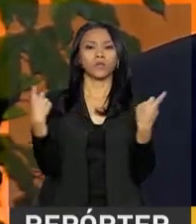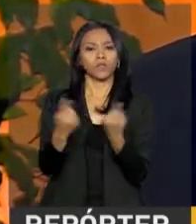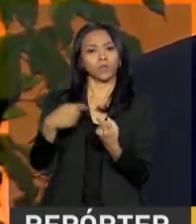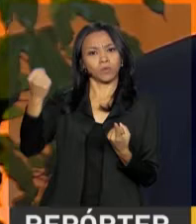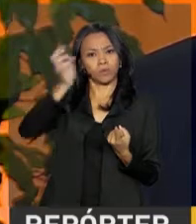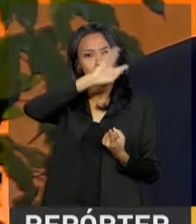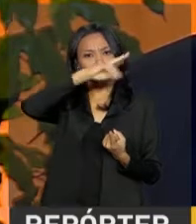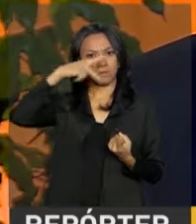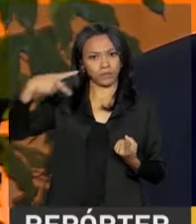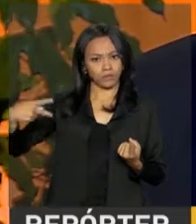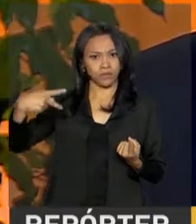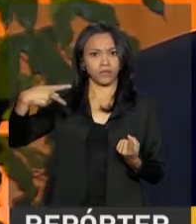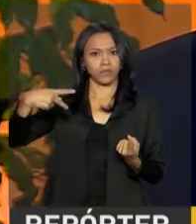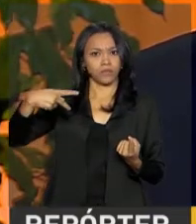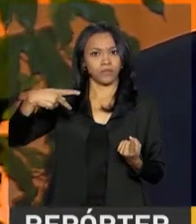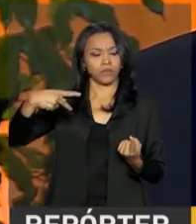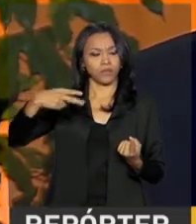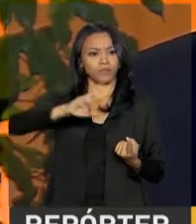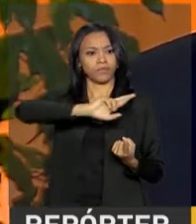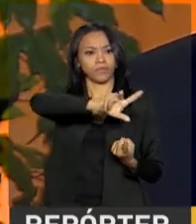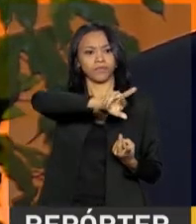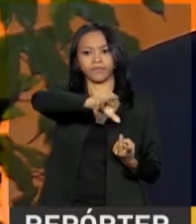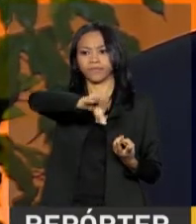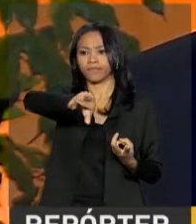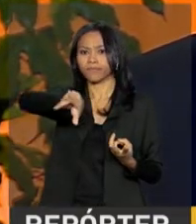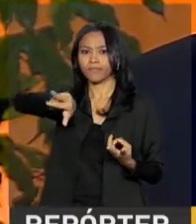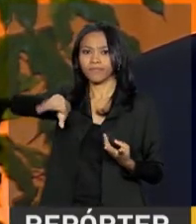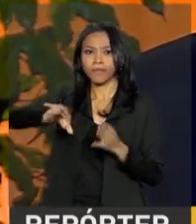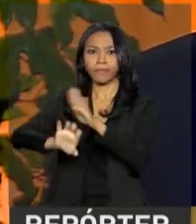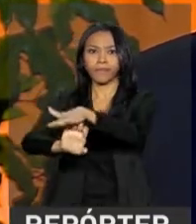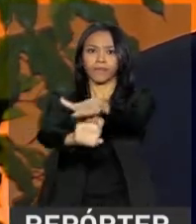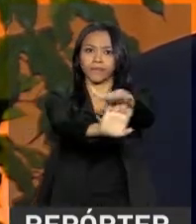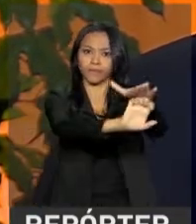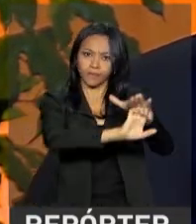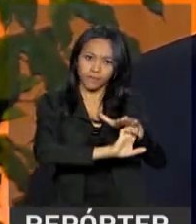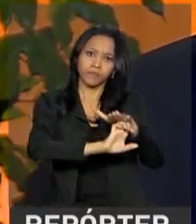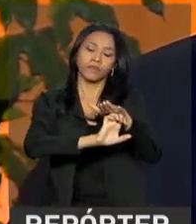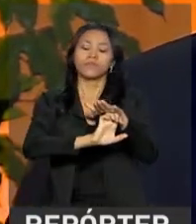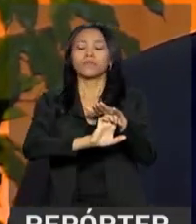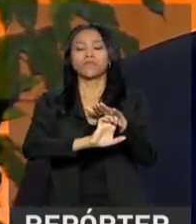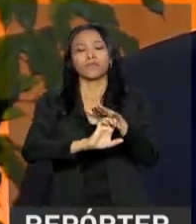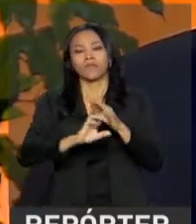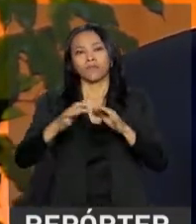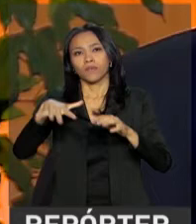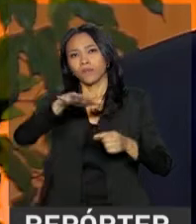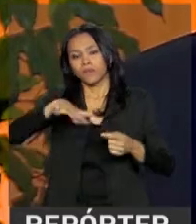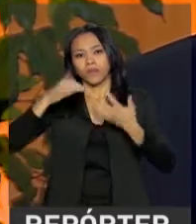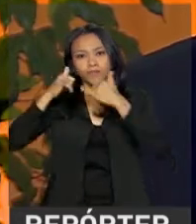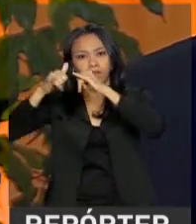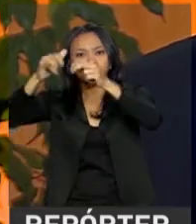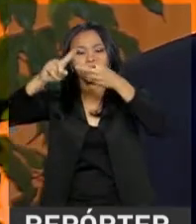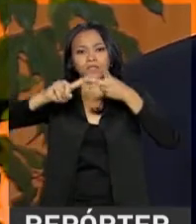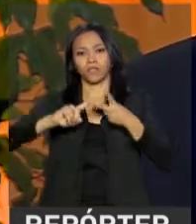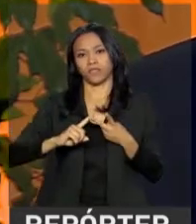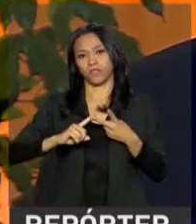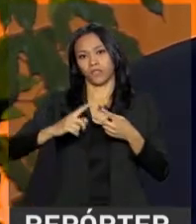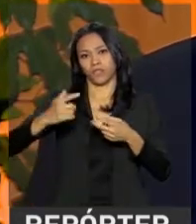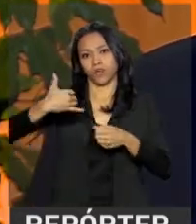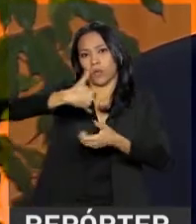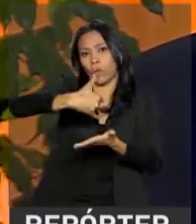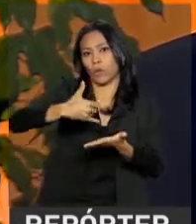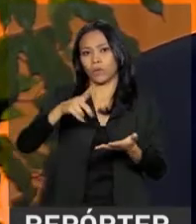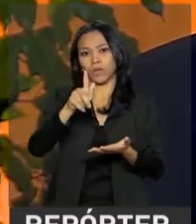ousa das mais potentes empresas na área de energia na área de óleo e gás em